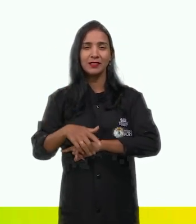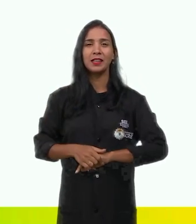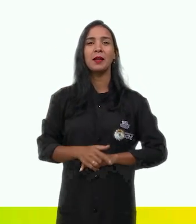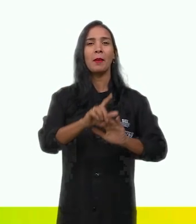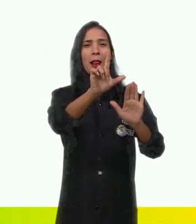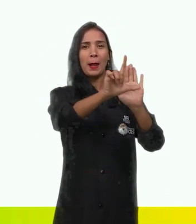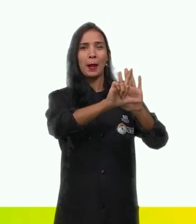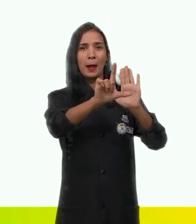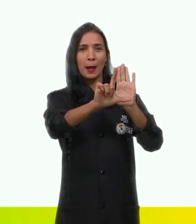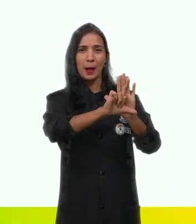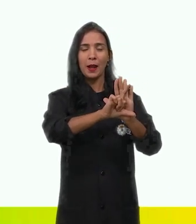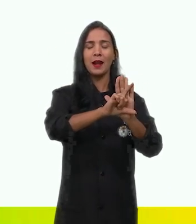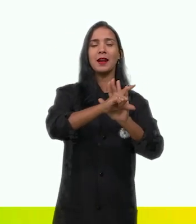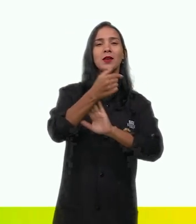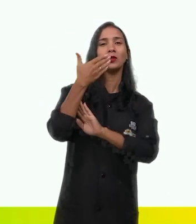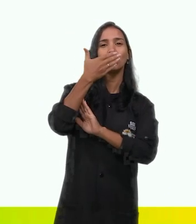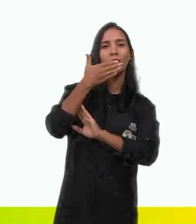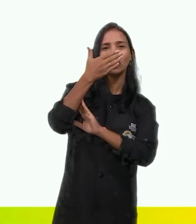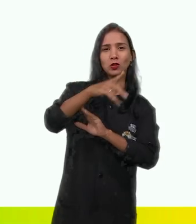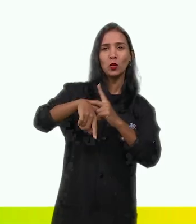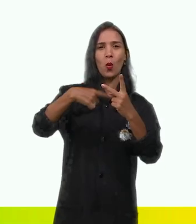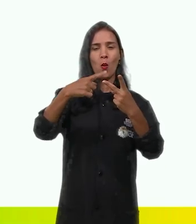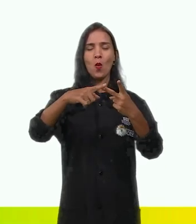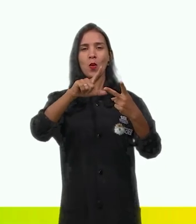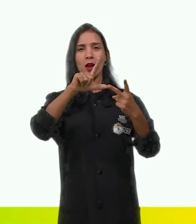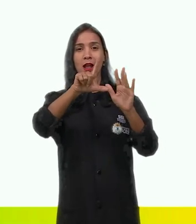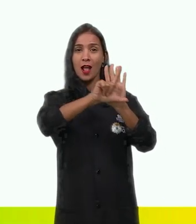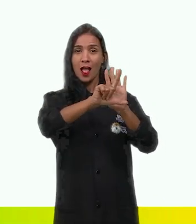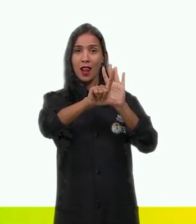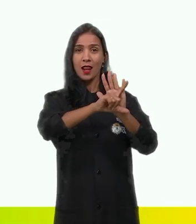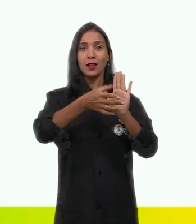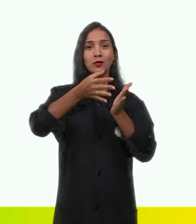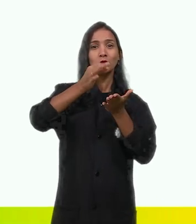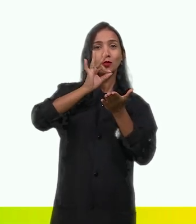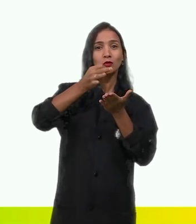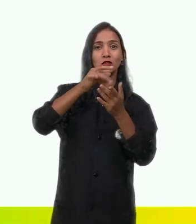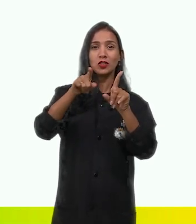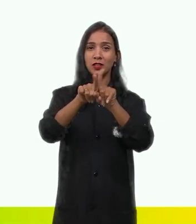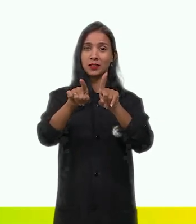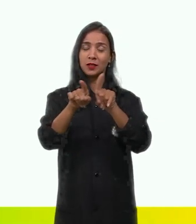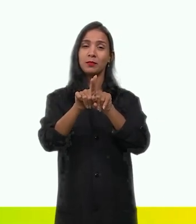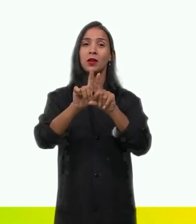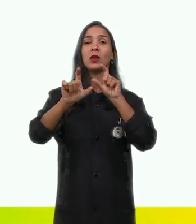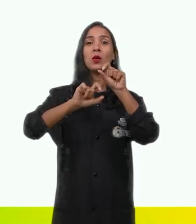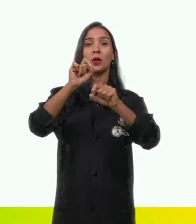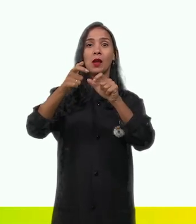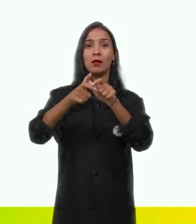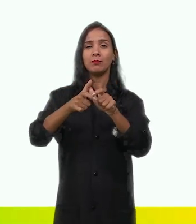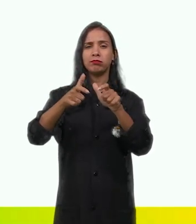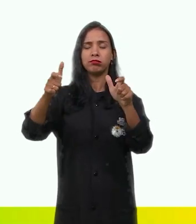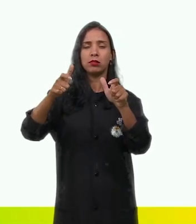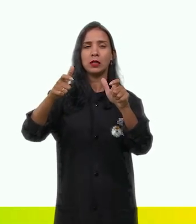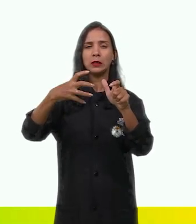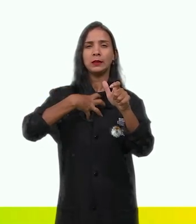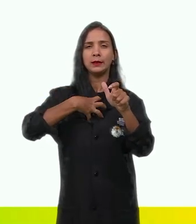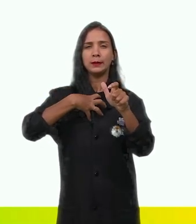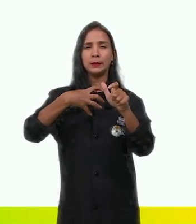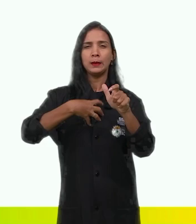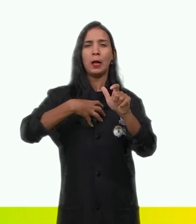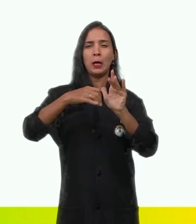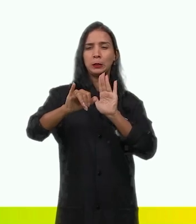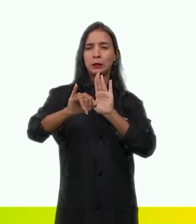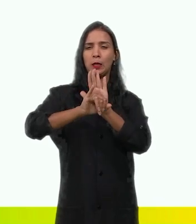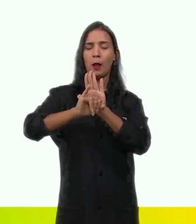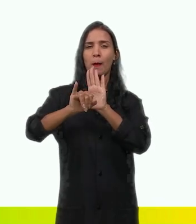do açúcar, lei do chá. Outro ponto, crescimento do sentimento de identidade